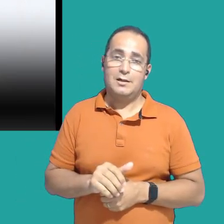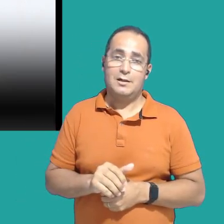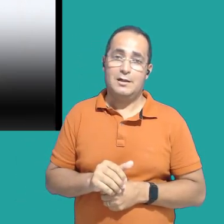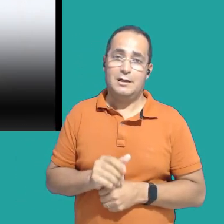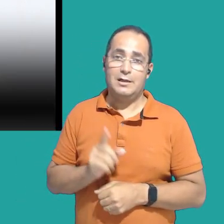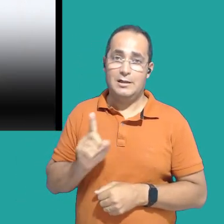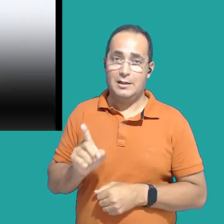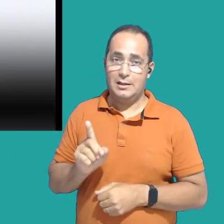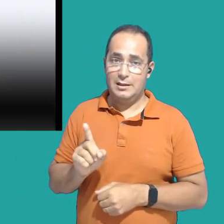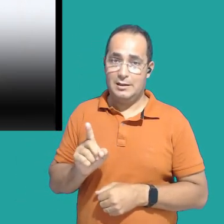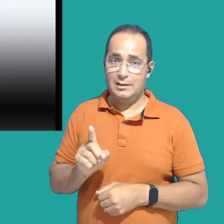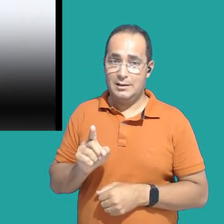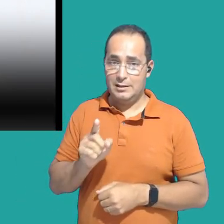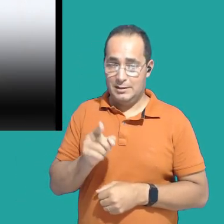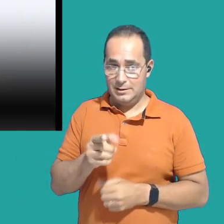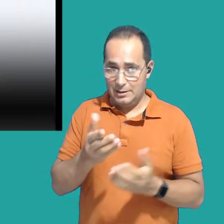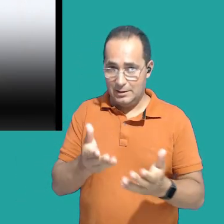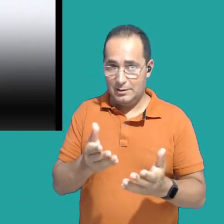Então,